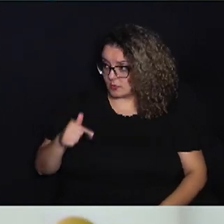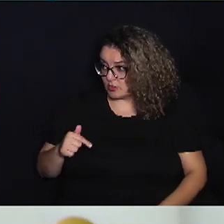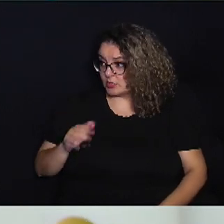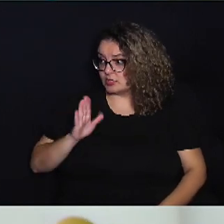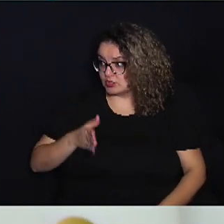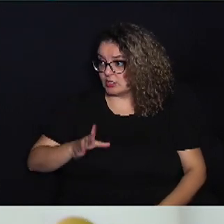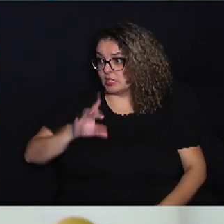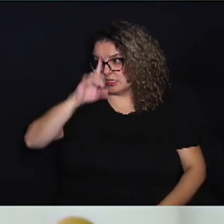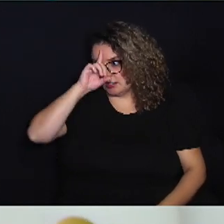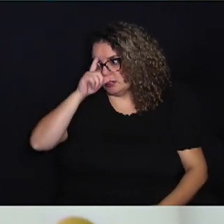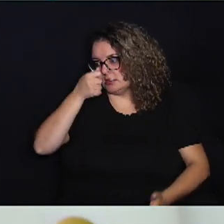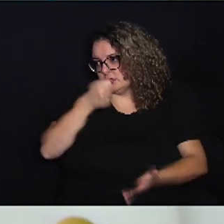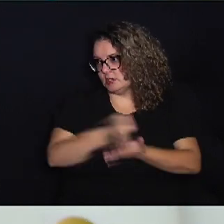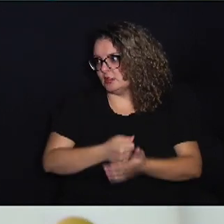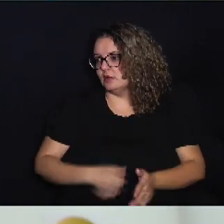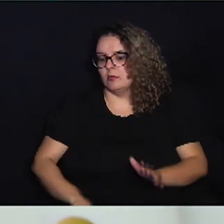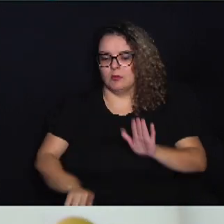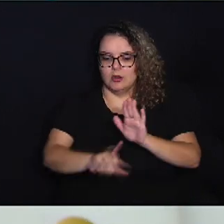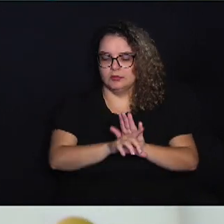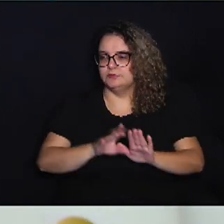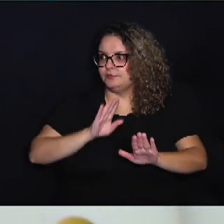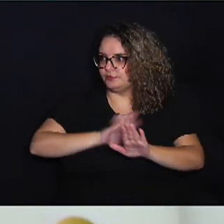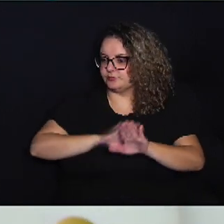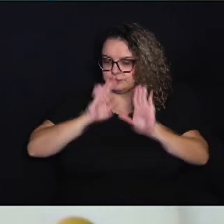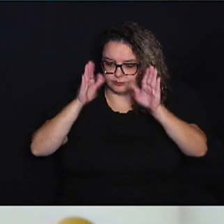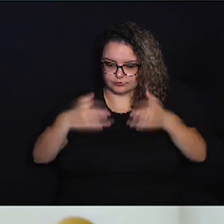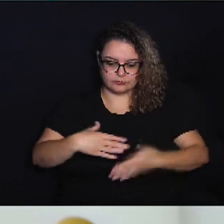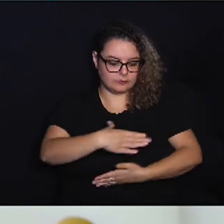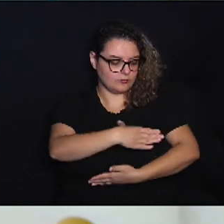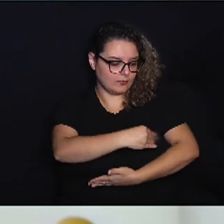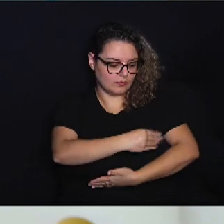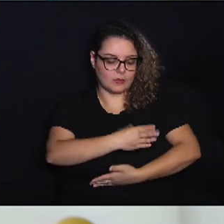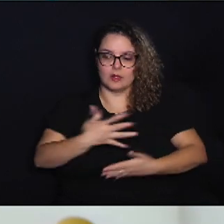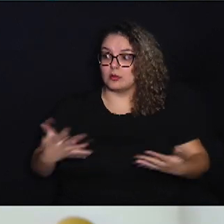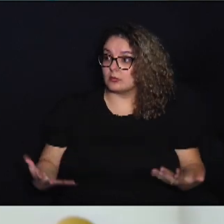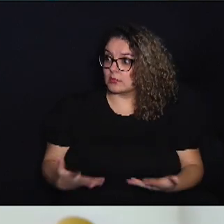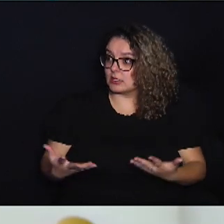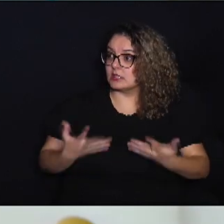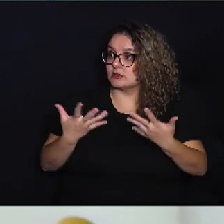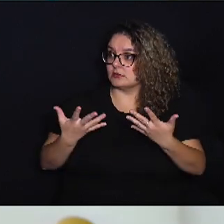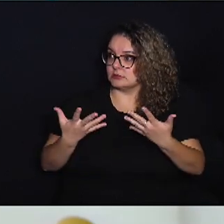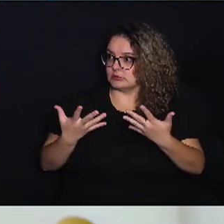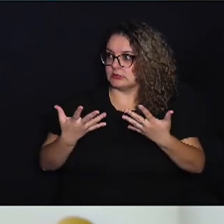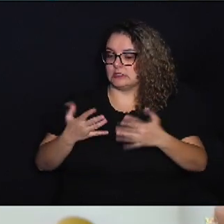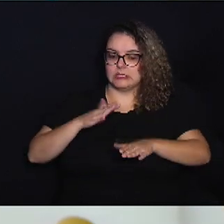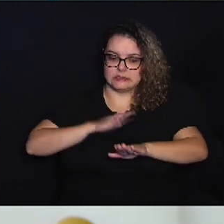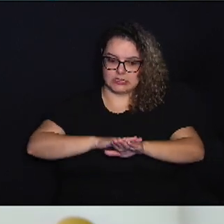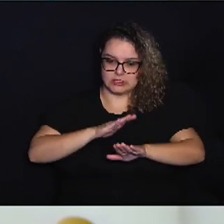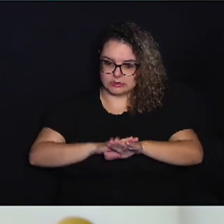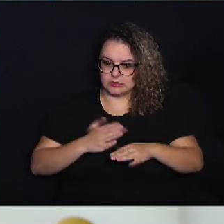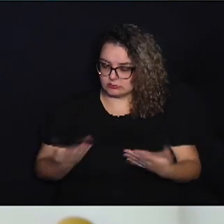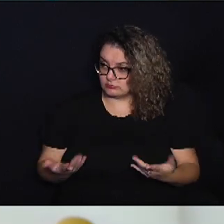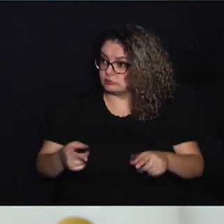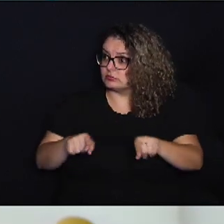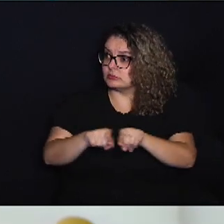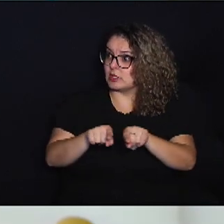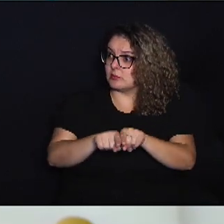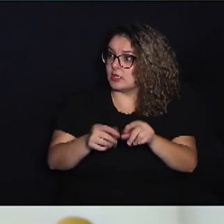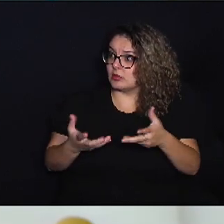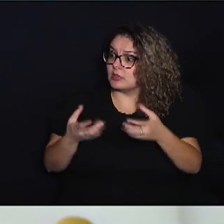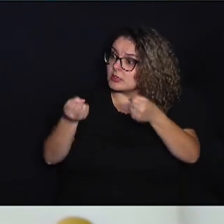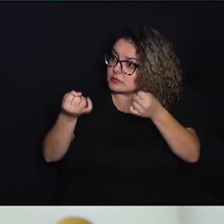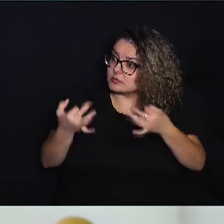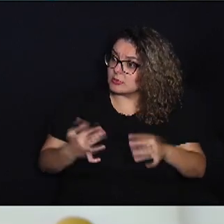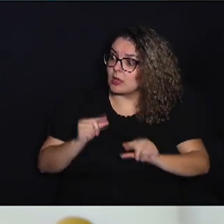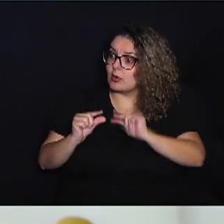definido por lei as ações voltadas para a amamentação, para incentivar, né, essa ação. Inclusive, eu gostaria que você explicasse